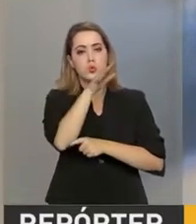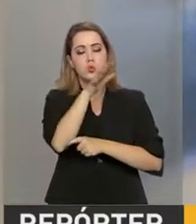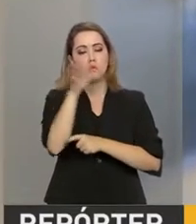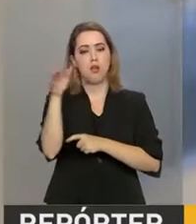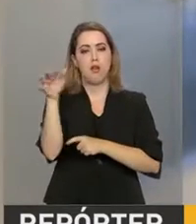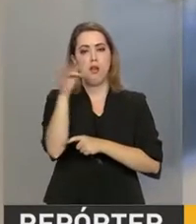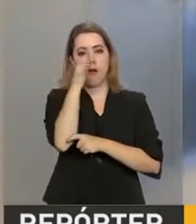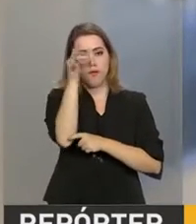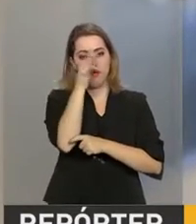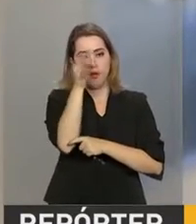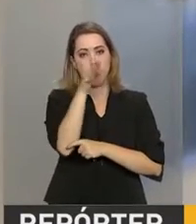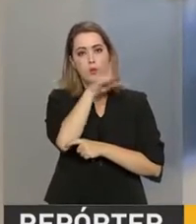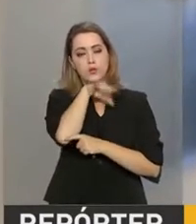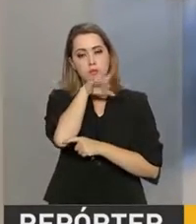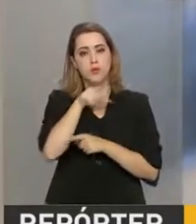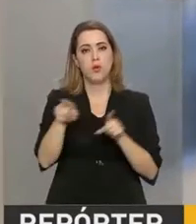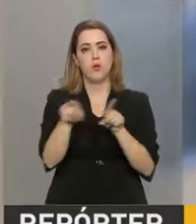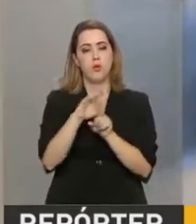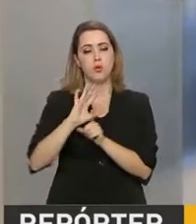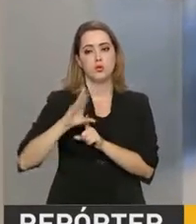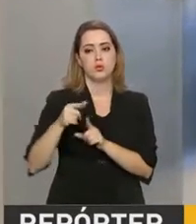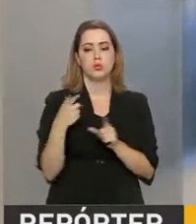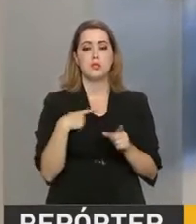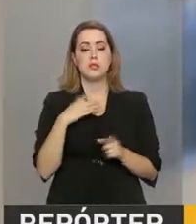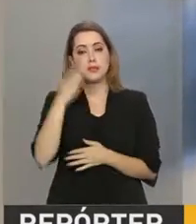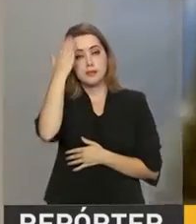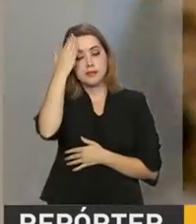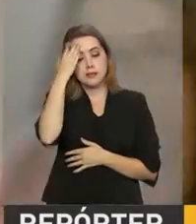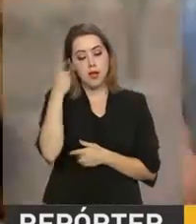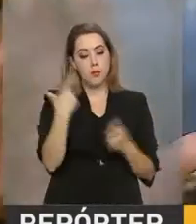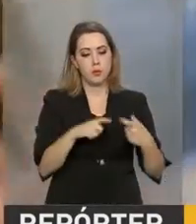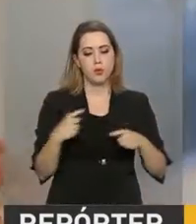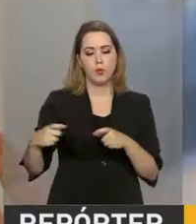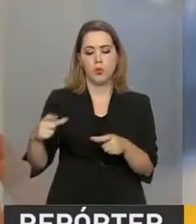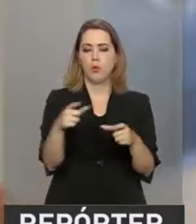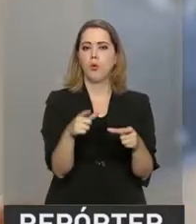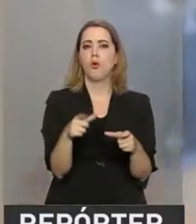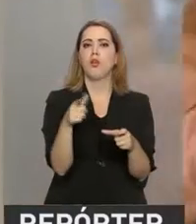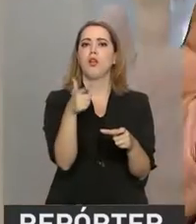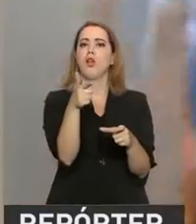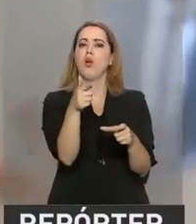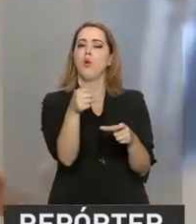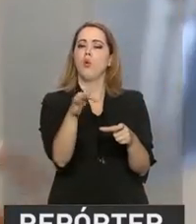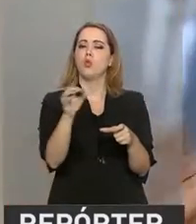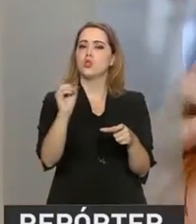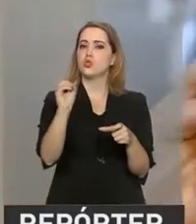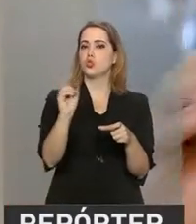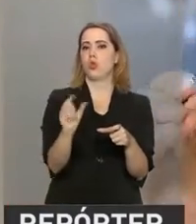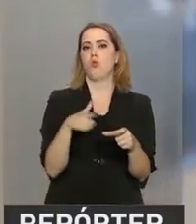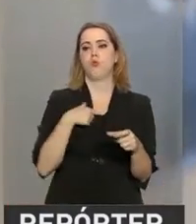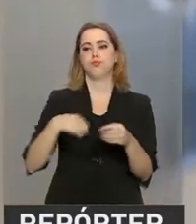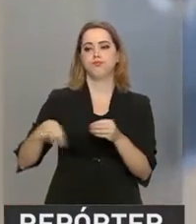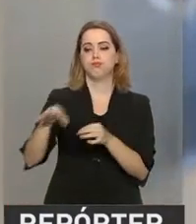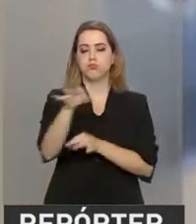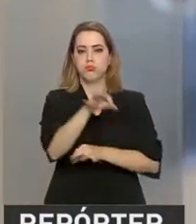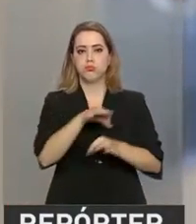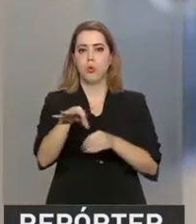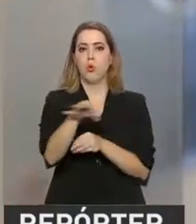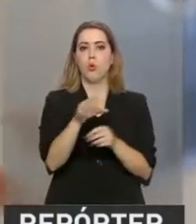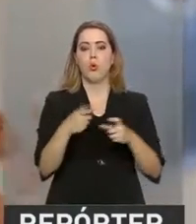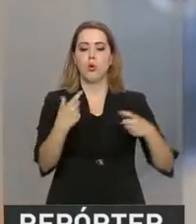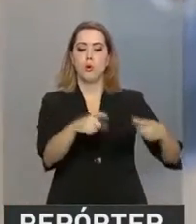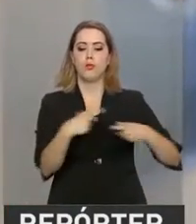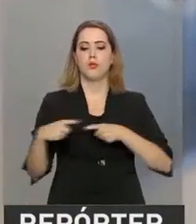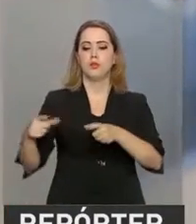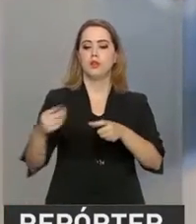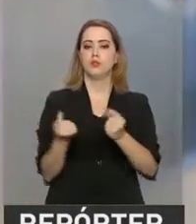tal modo que se crie um banco de dados o banco de dados georreferenciados ou seja você tem está idéia precisa de onde